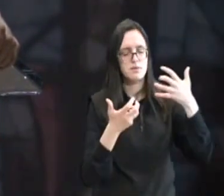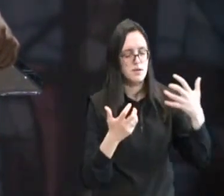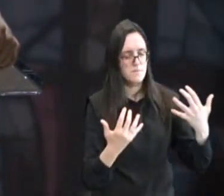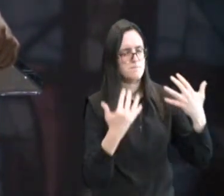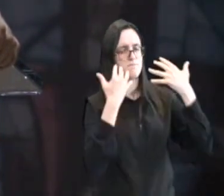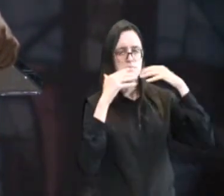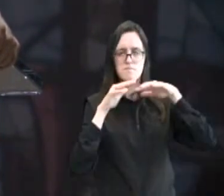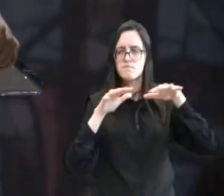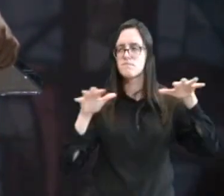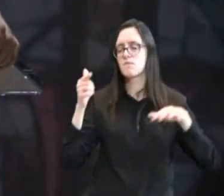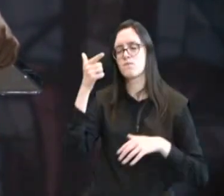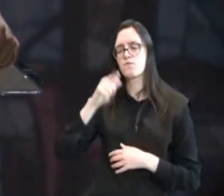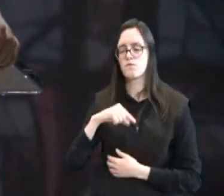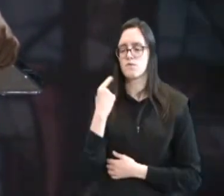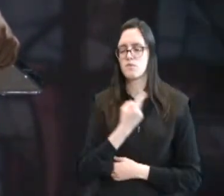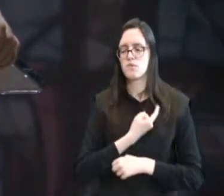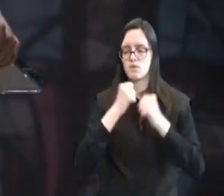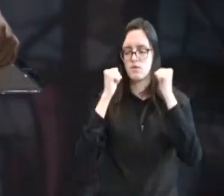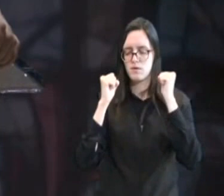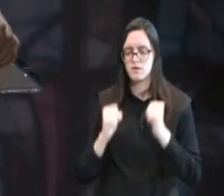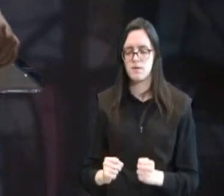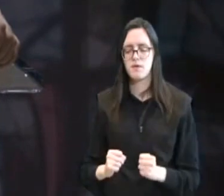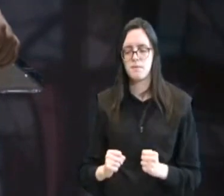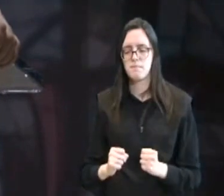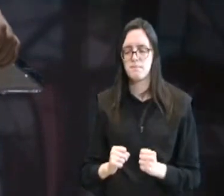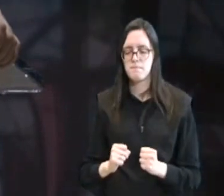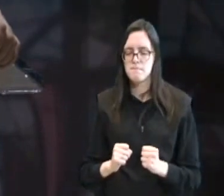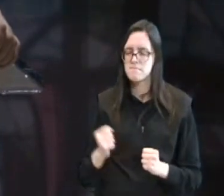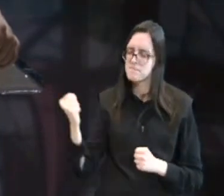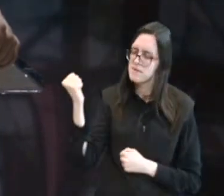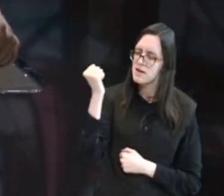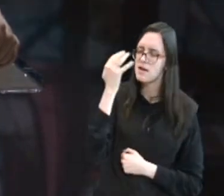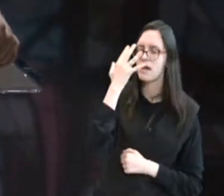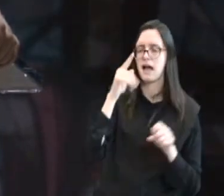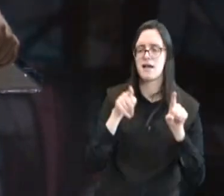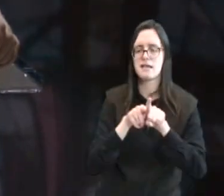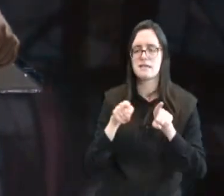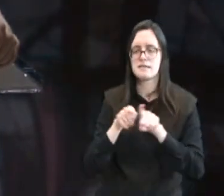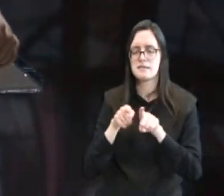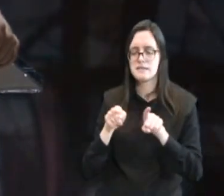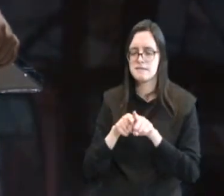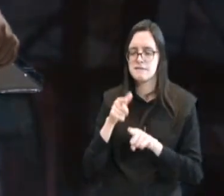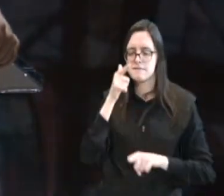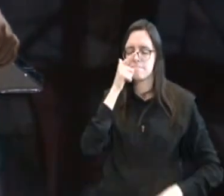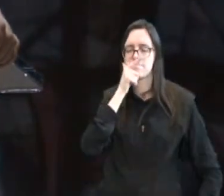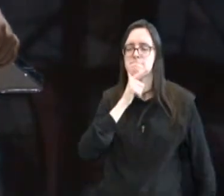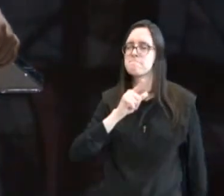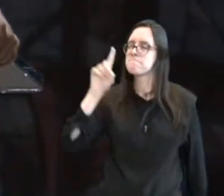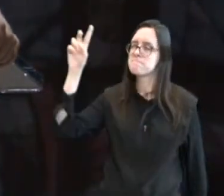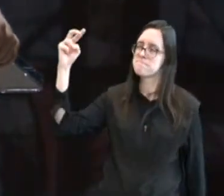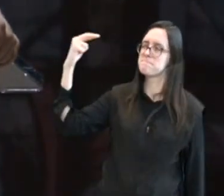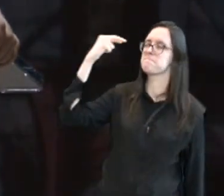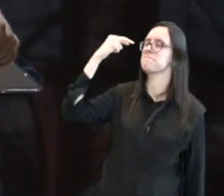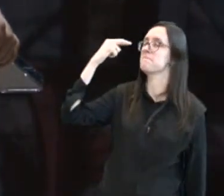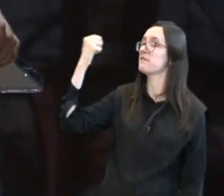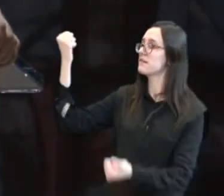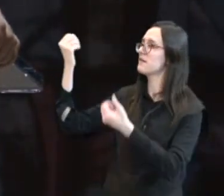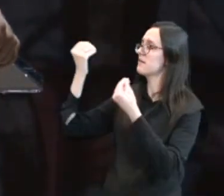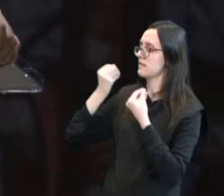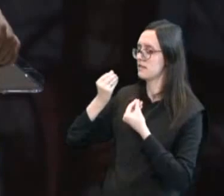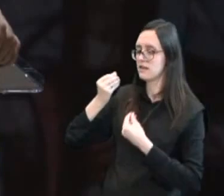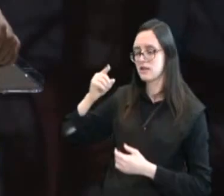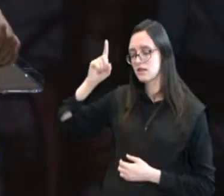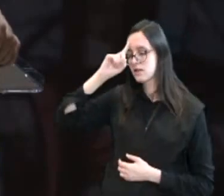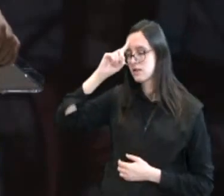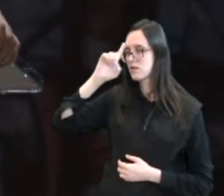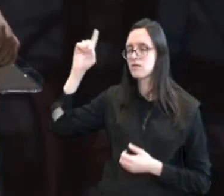novamente, para que caiamos na simpatia, na graça, e o Senhor acrescente a cada dia aqueles